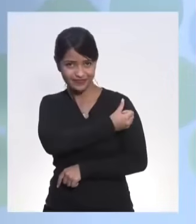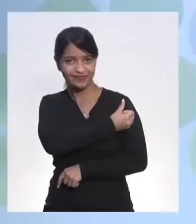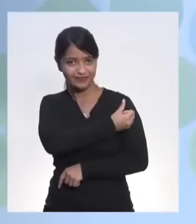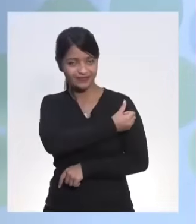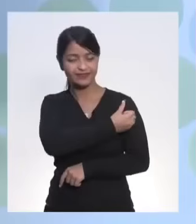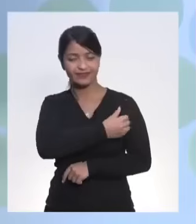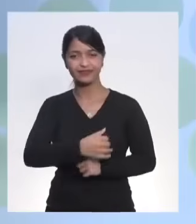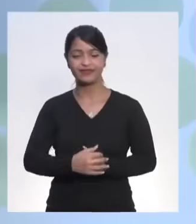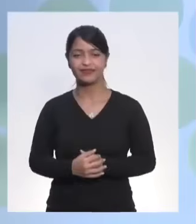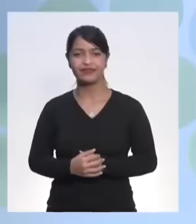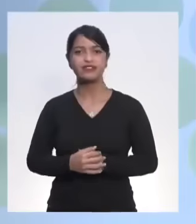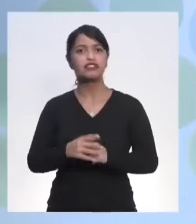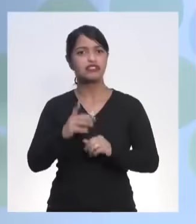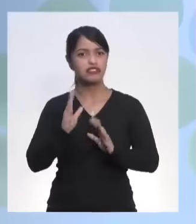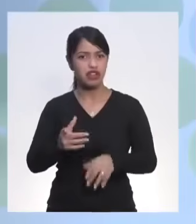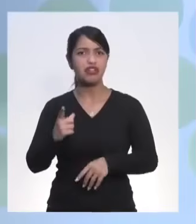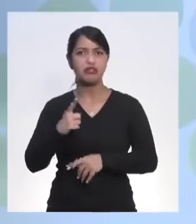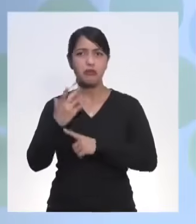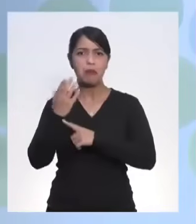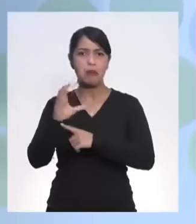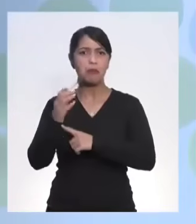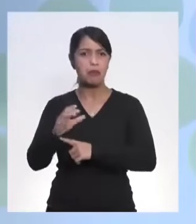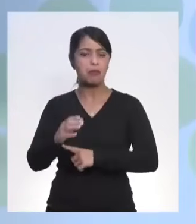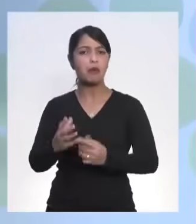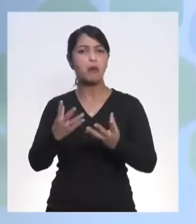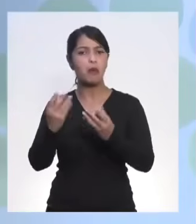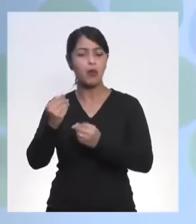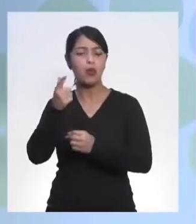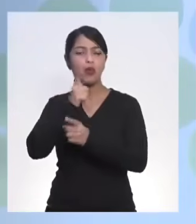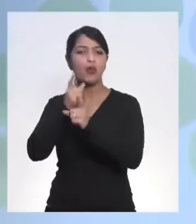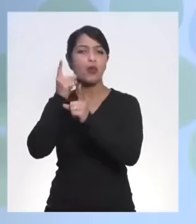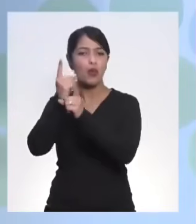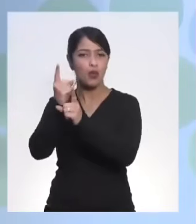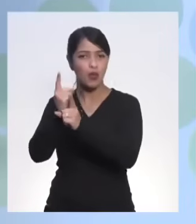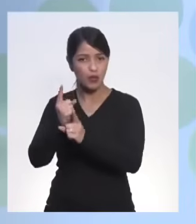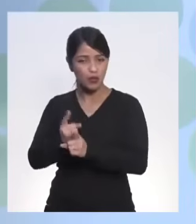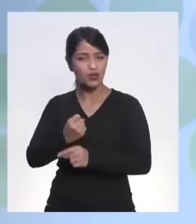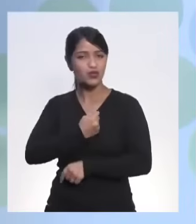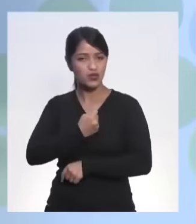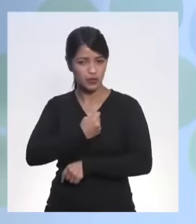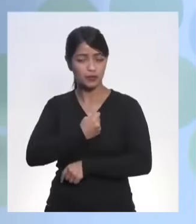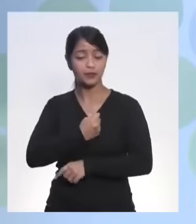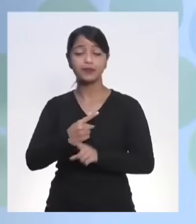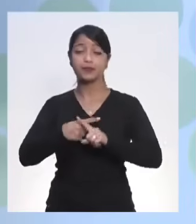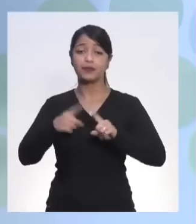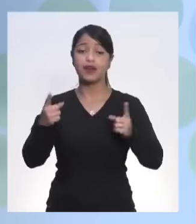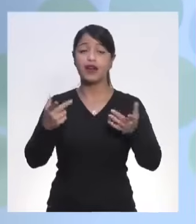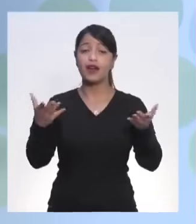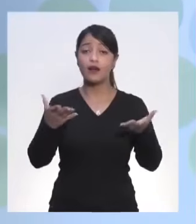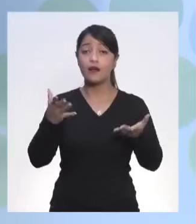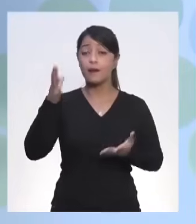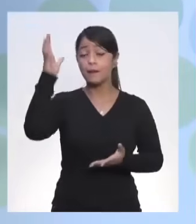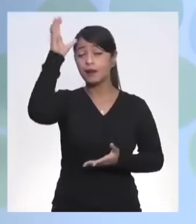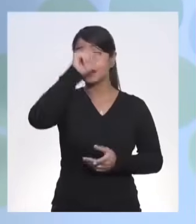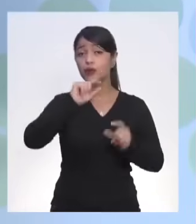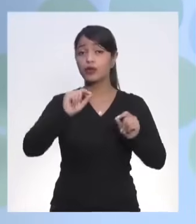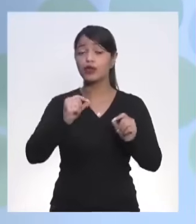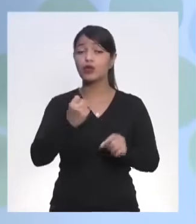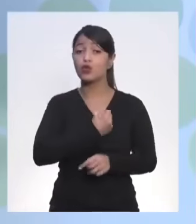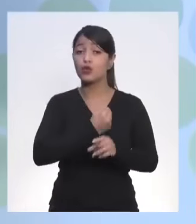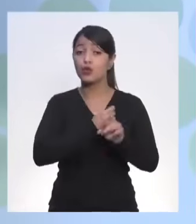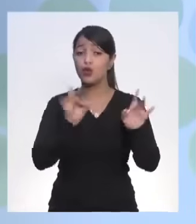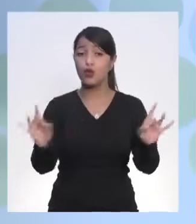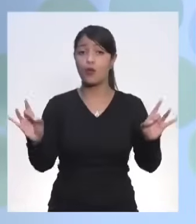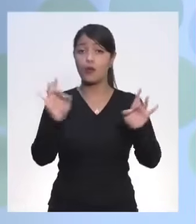vocês encontrando esses números, né? Valores decimais e etc. Mas no caso aqui nós vamos ver os números inteiros.